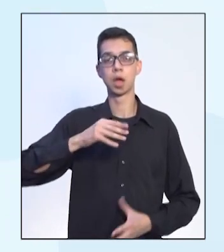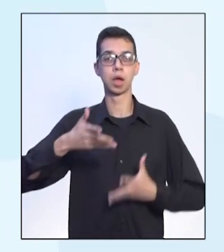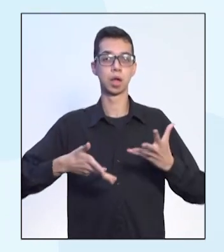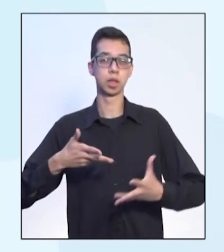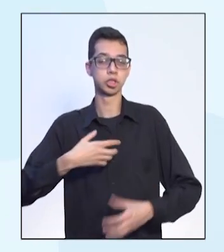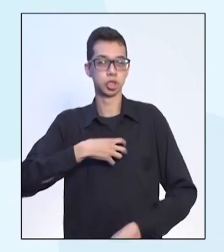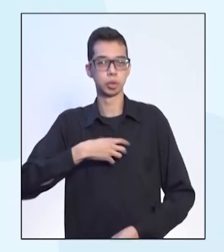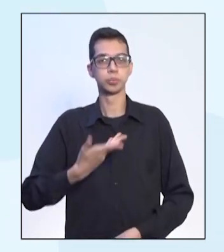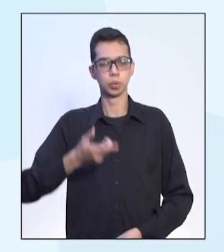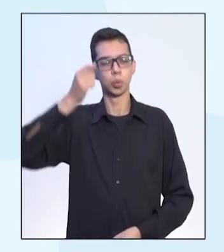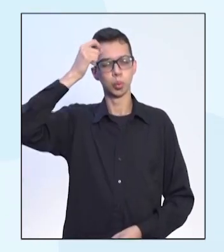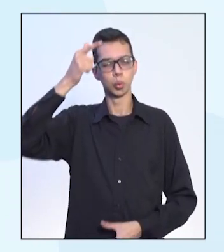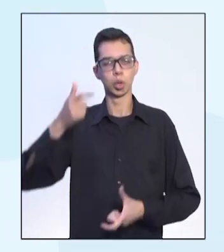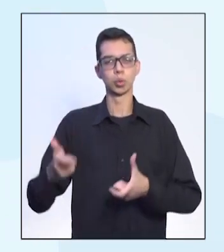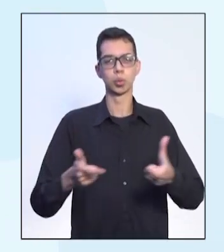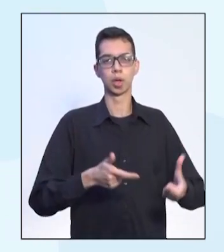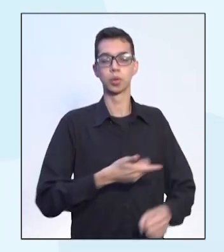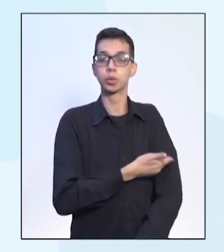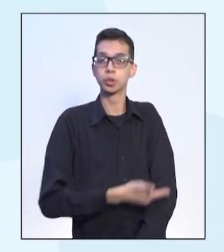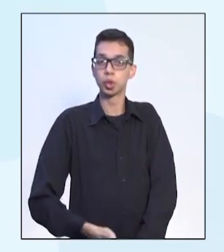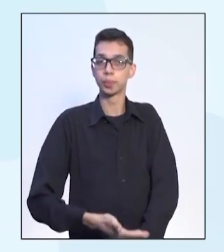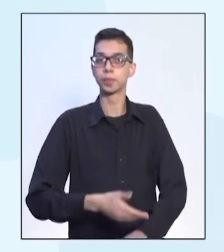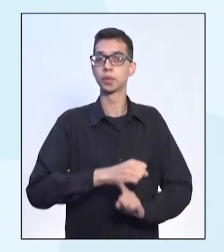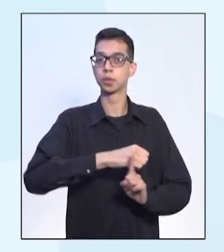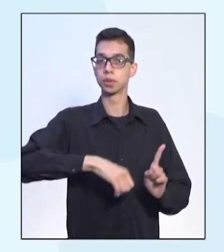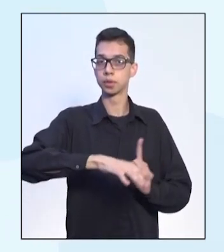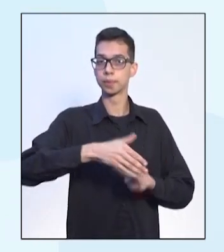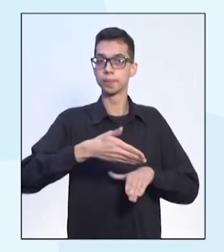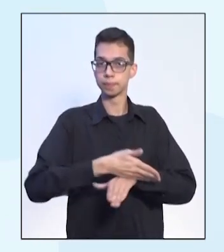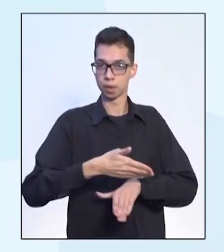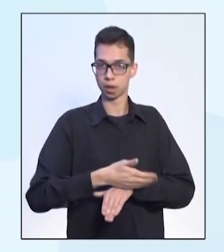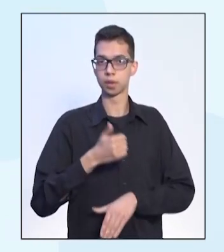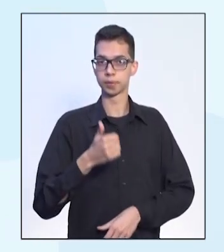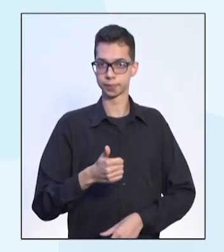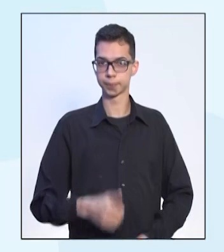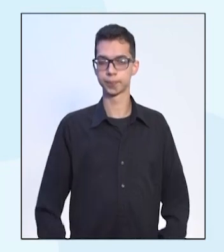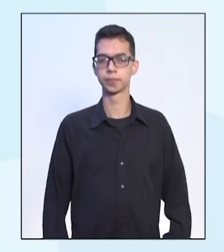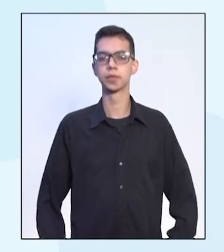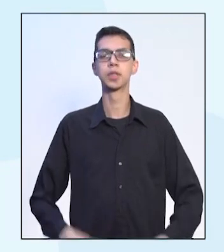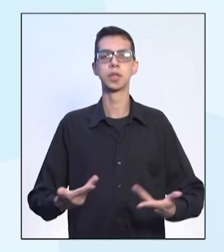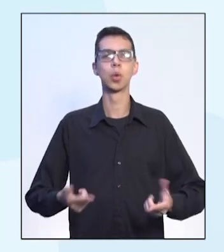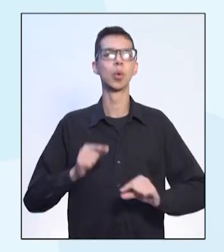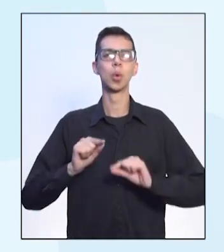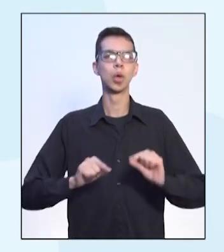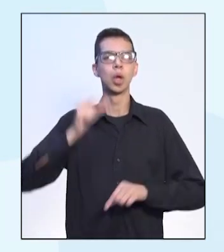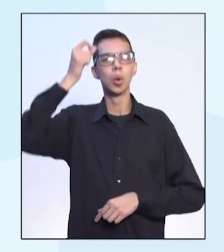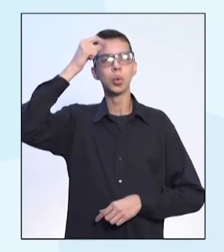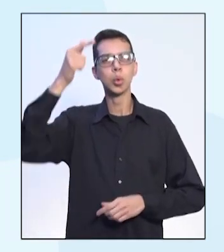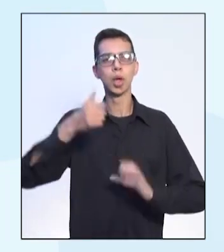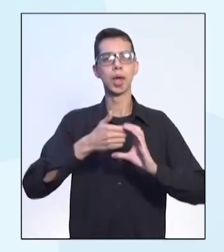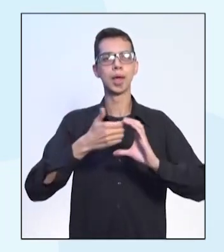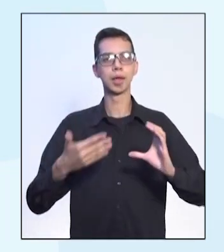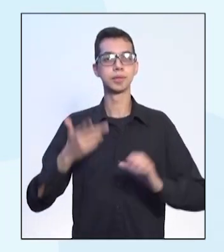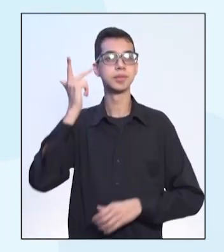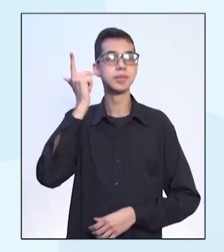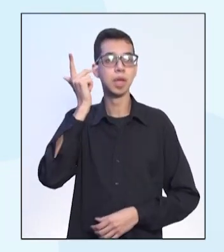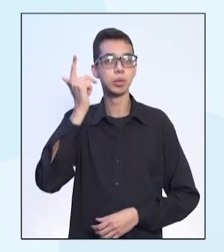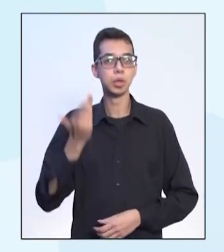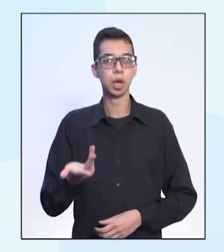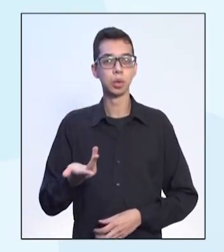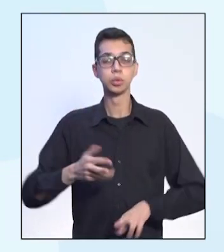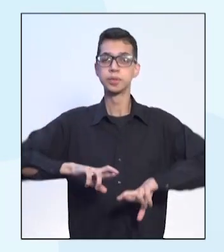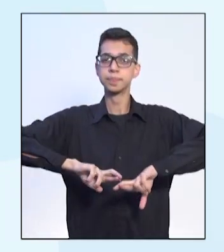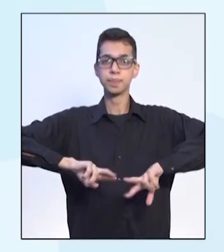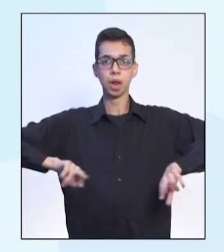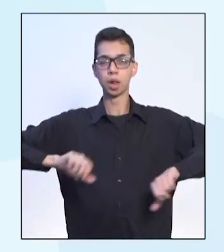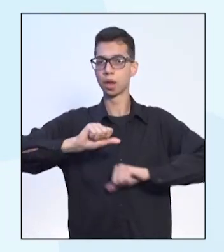nós estamos inseridos. Né? Essa cultura, a qual tem como característica natural se transformar e se diversificar. Eu disse isso para vocês agora